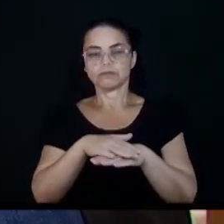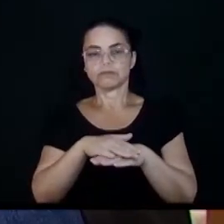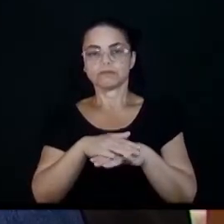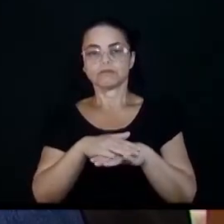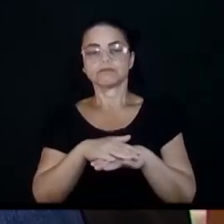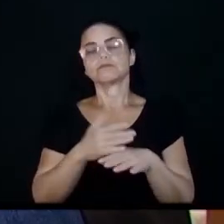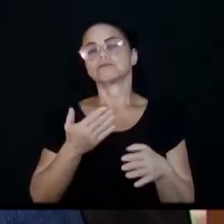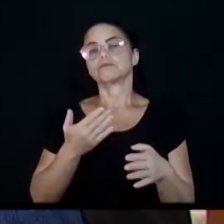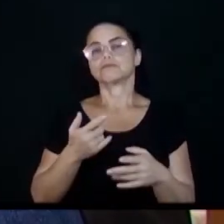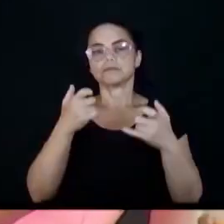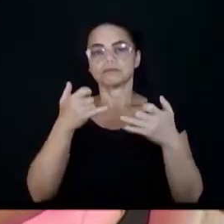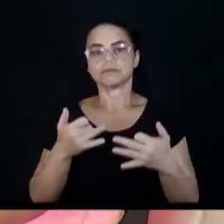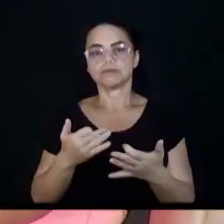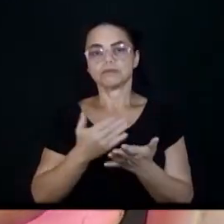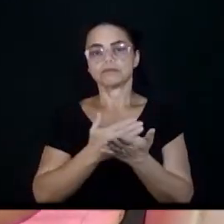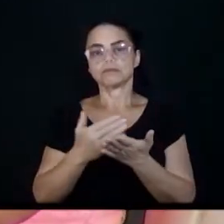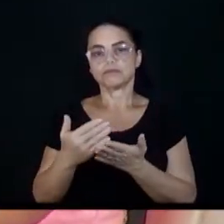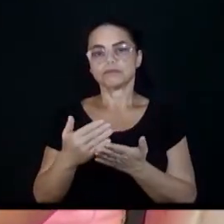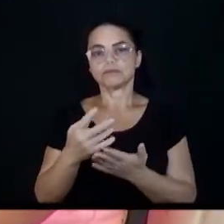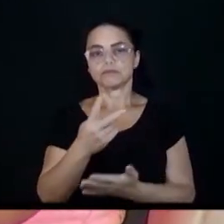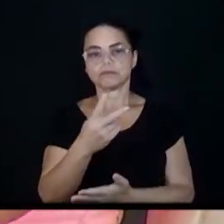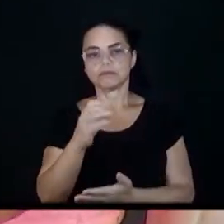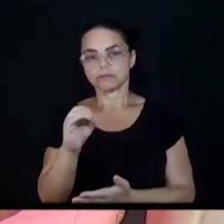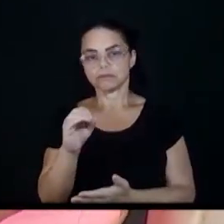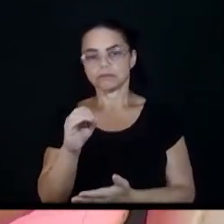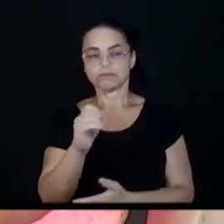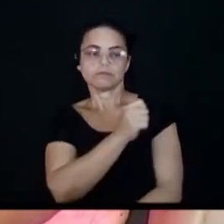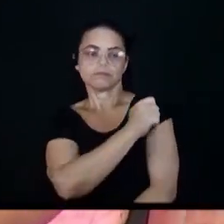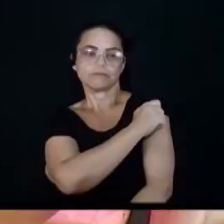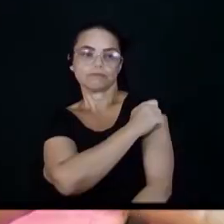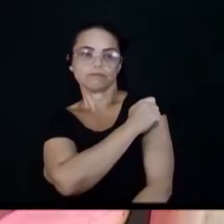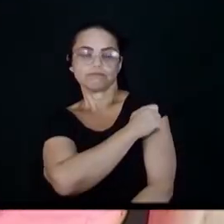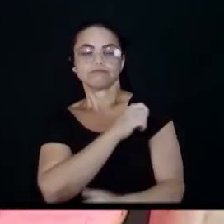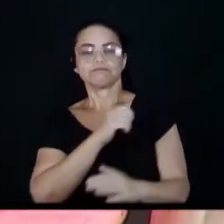iniciou com 20 crianças, né? Hoje,